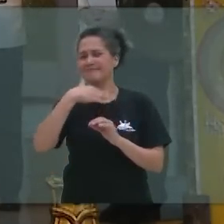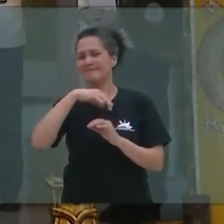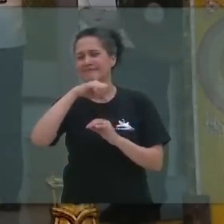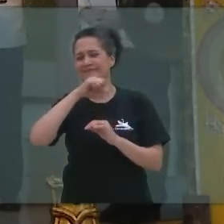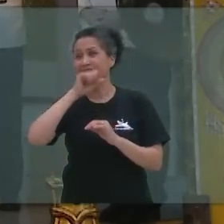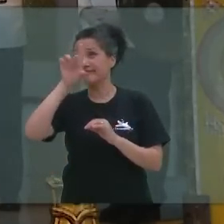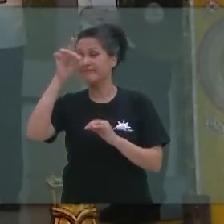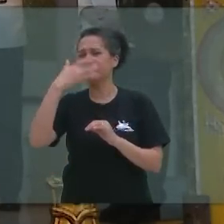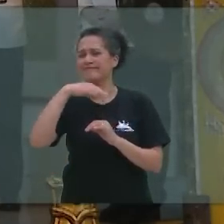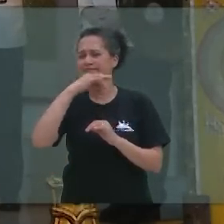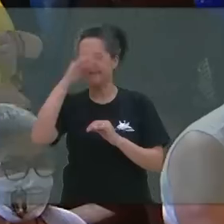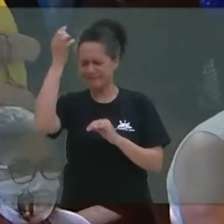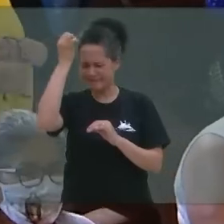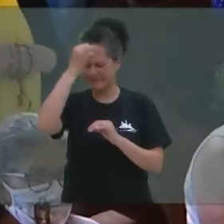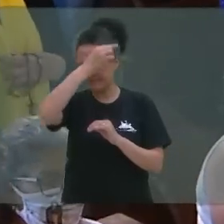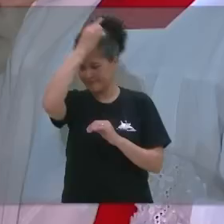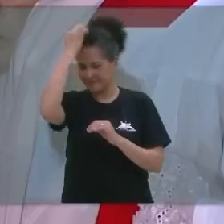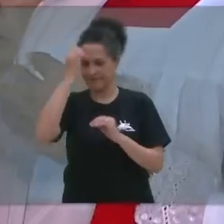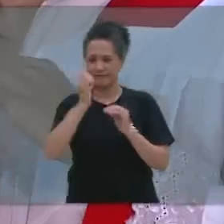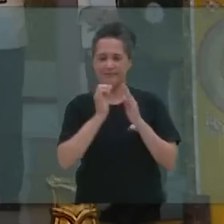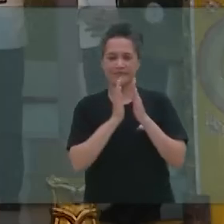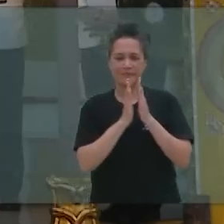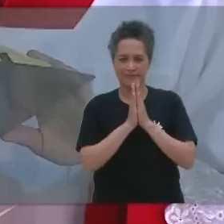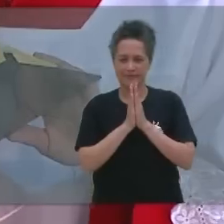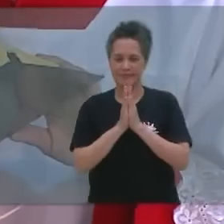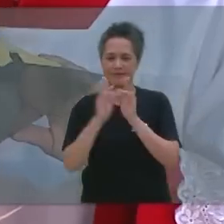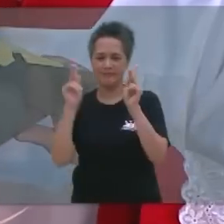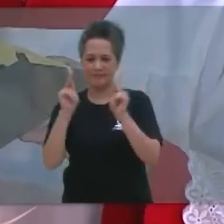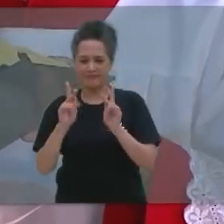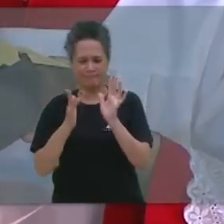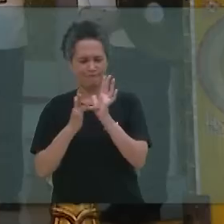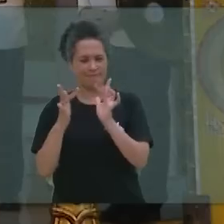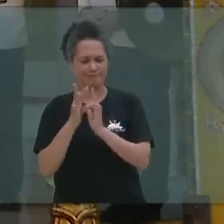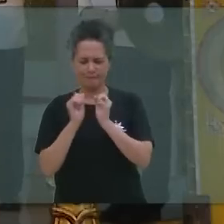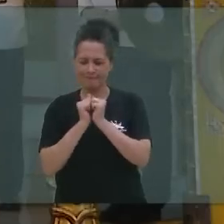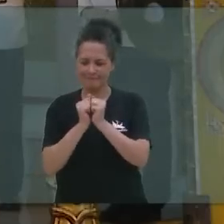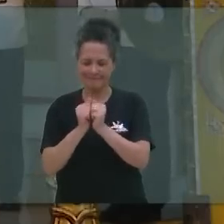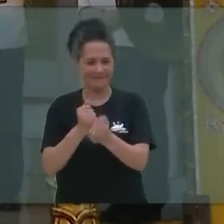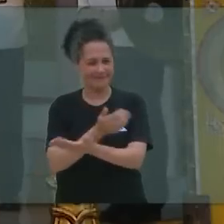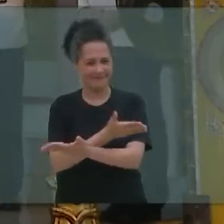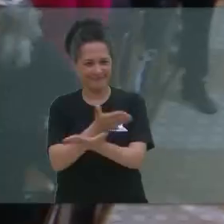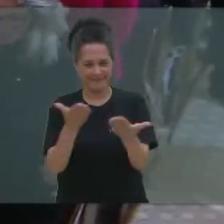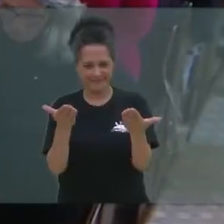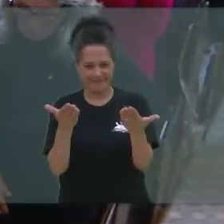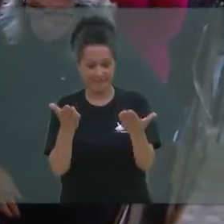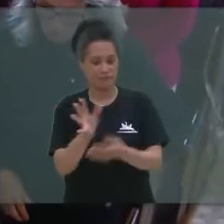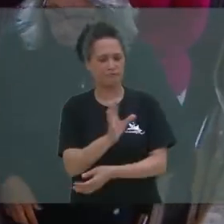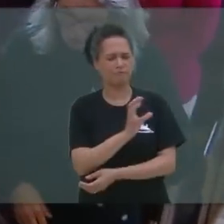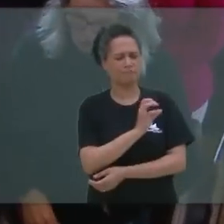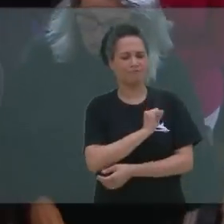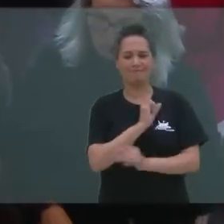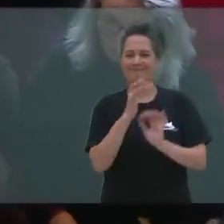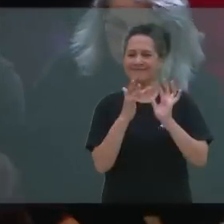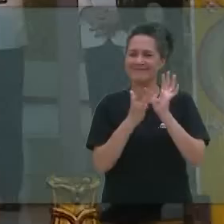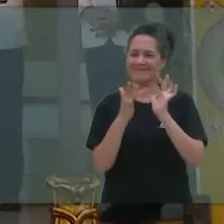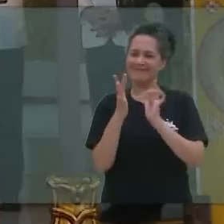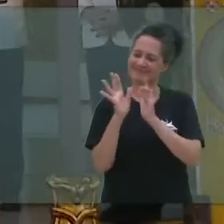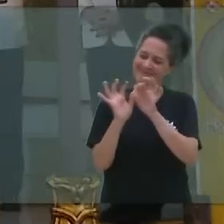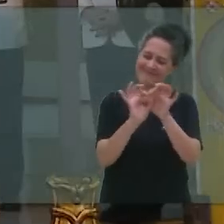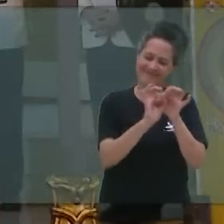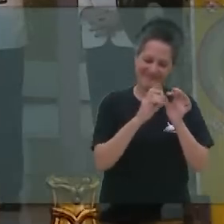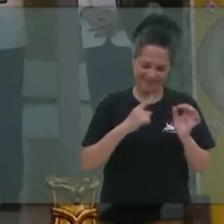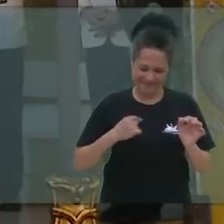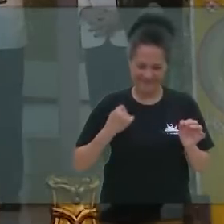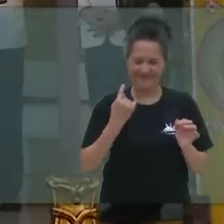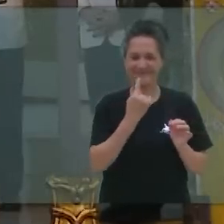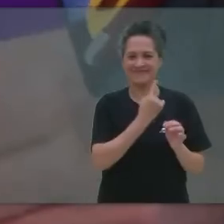Pai, Espírito Santo. Amém. A paz de Jesus esteja com todos vocês. O amor de Cristo nos